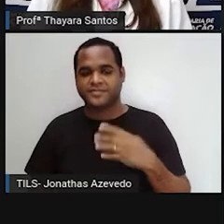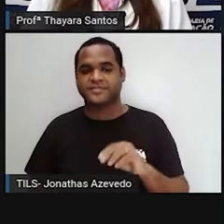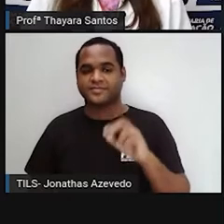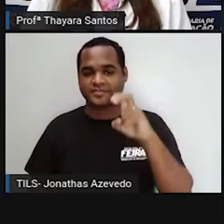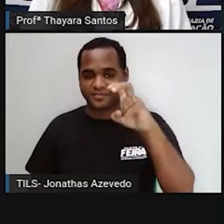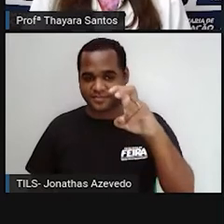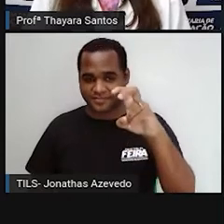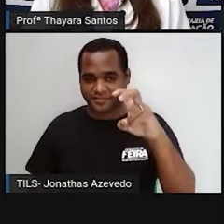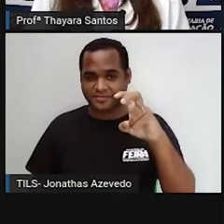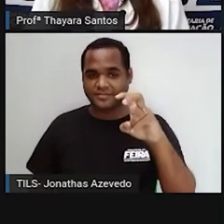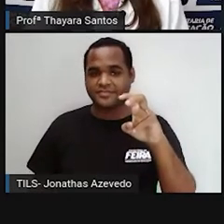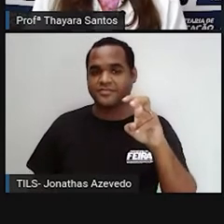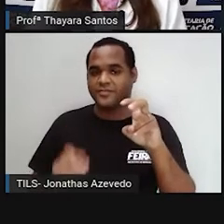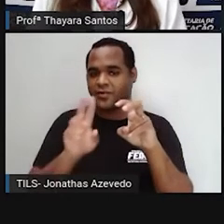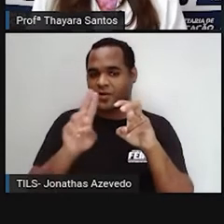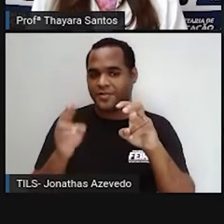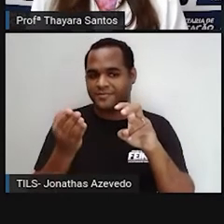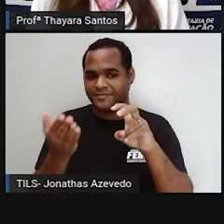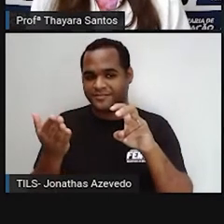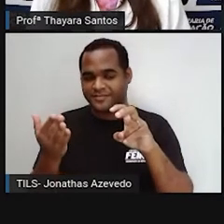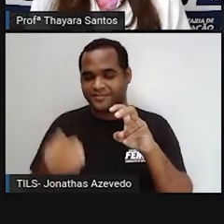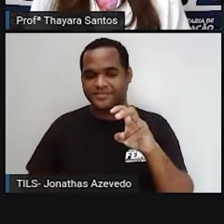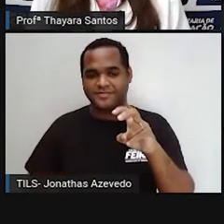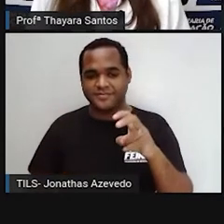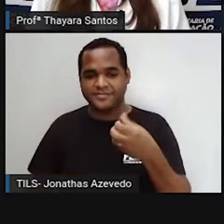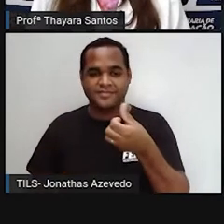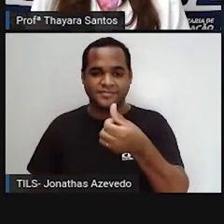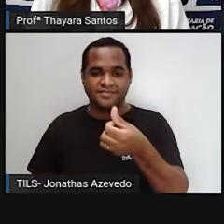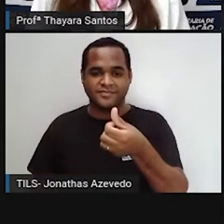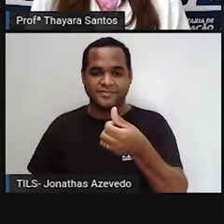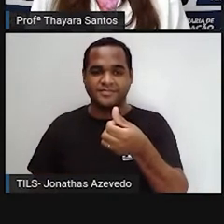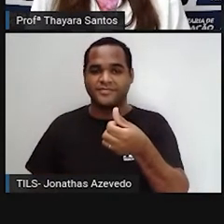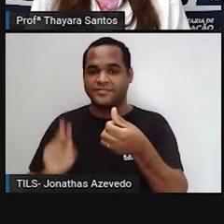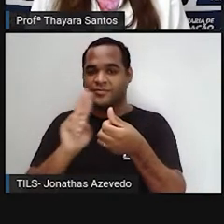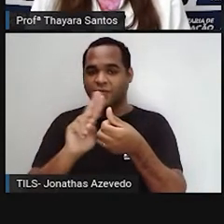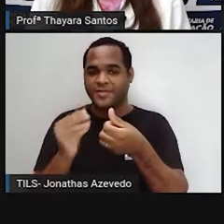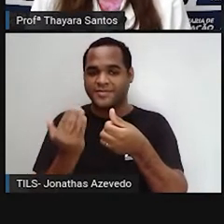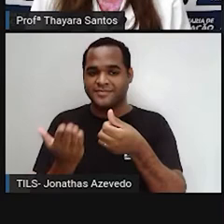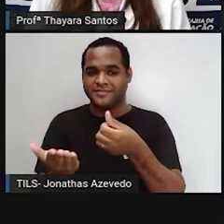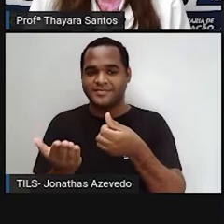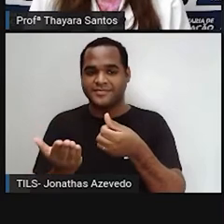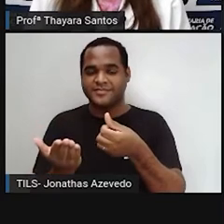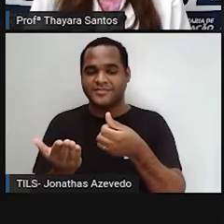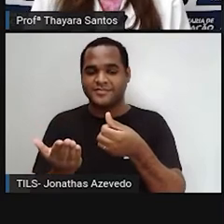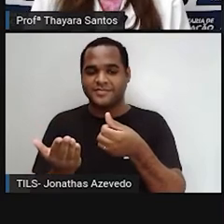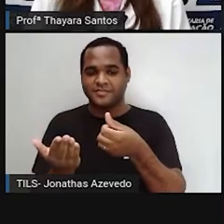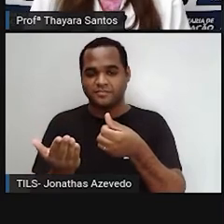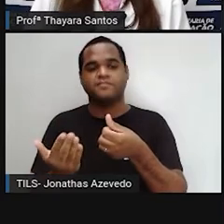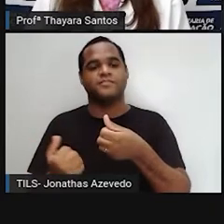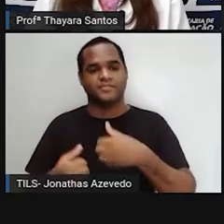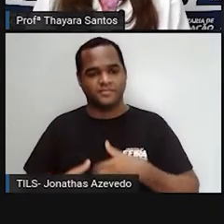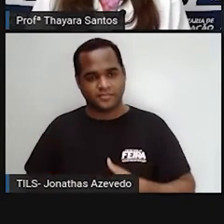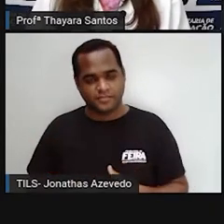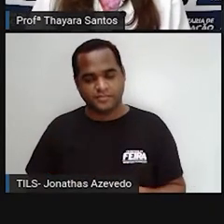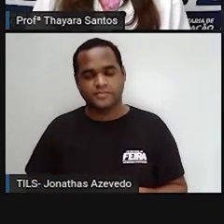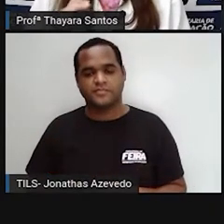O quinto, a partenogênese. E o sexto é o que a gente chama de propagação vegetativa.